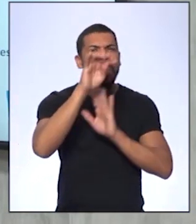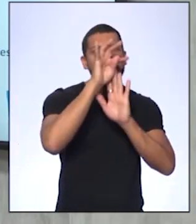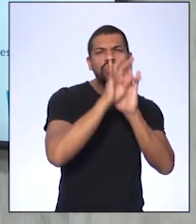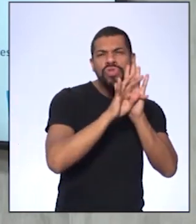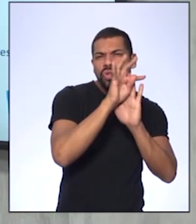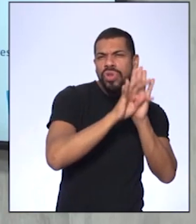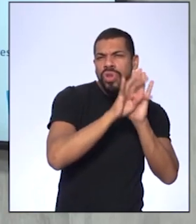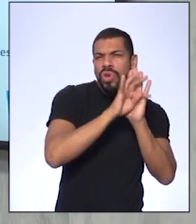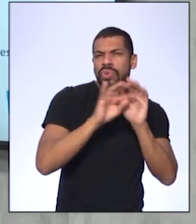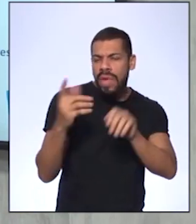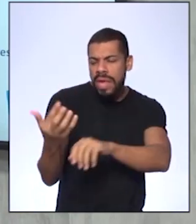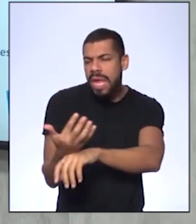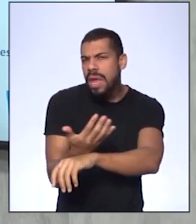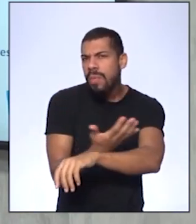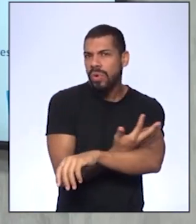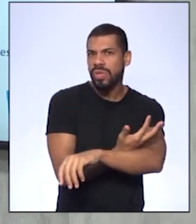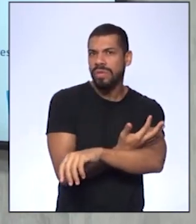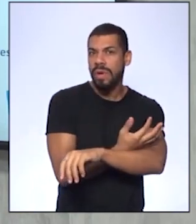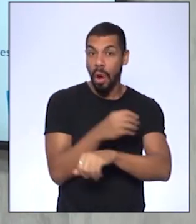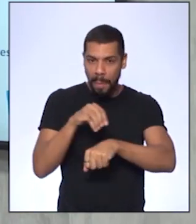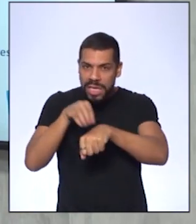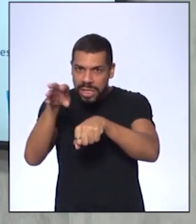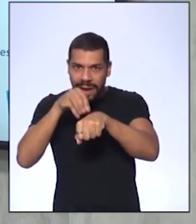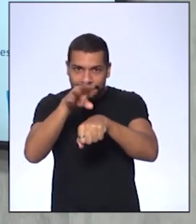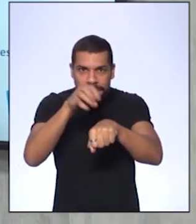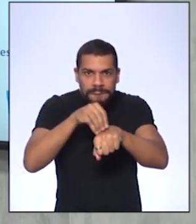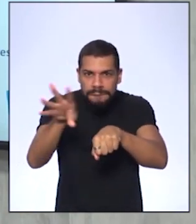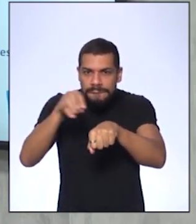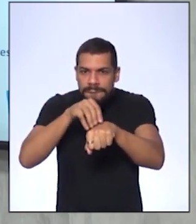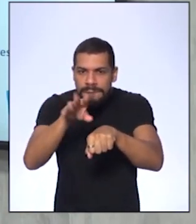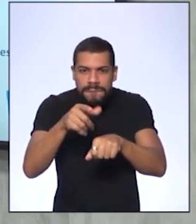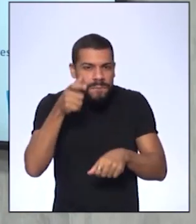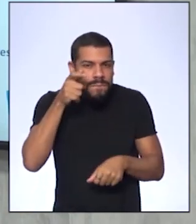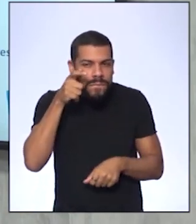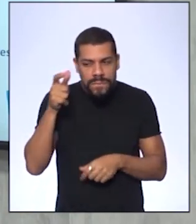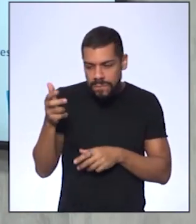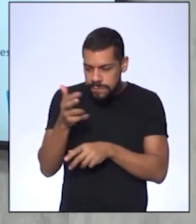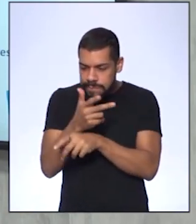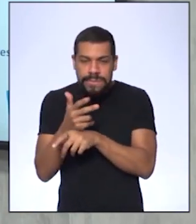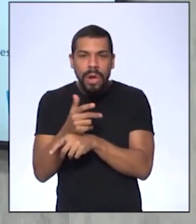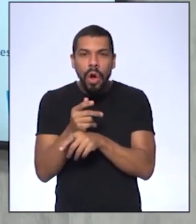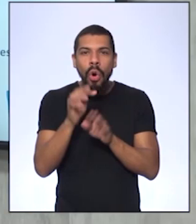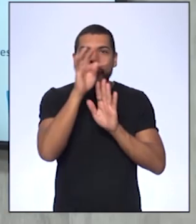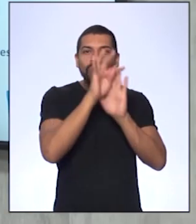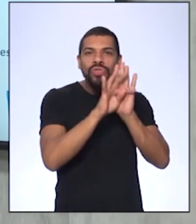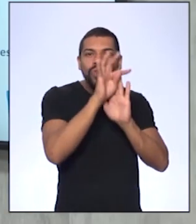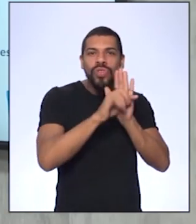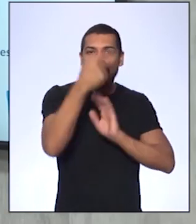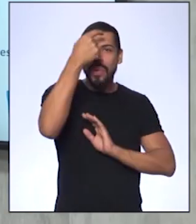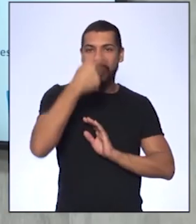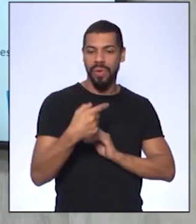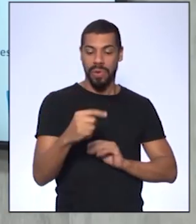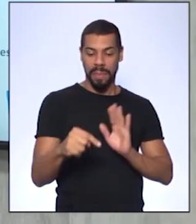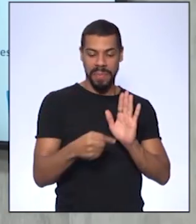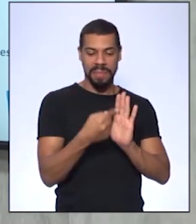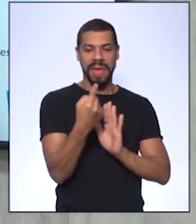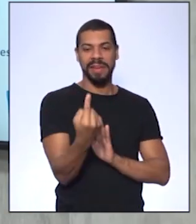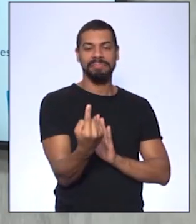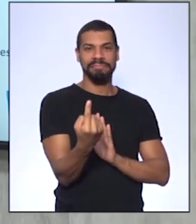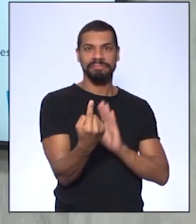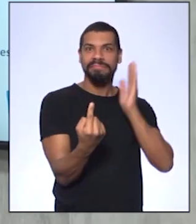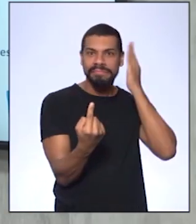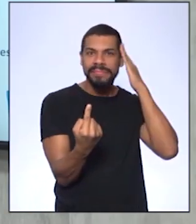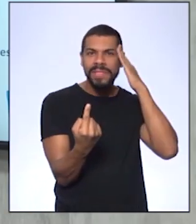tem função emotiva, dica, vai atrás desse texto escrito em primeira pessoa e vai atrás desse texto